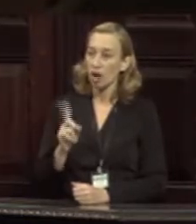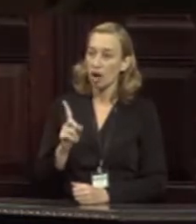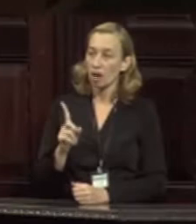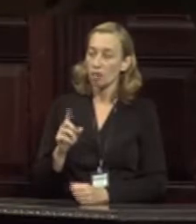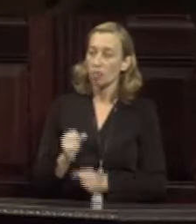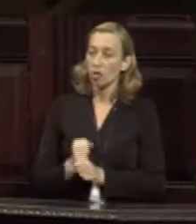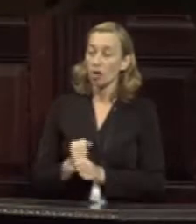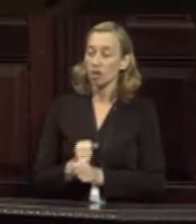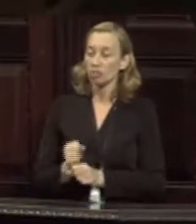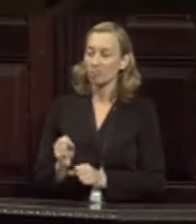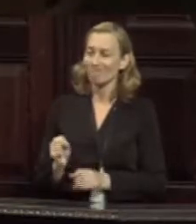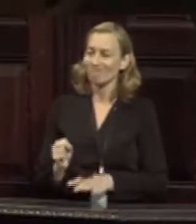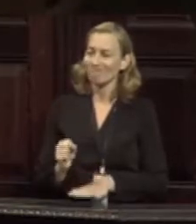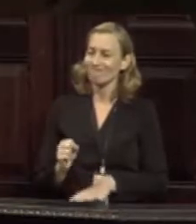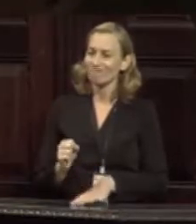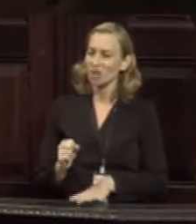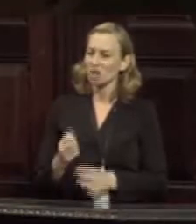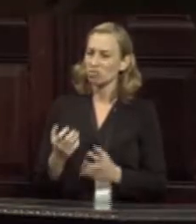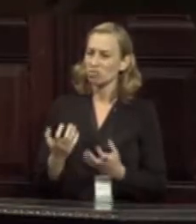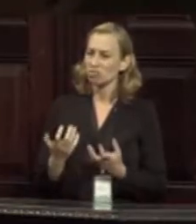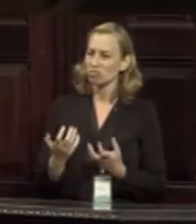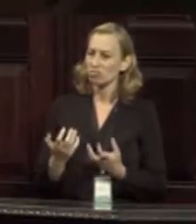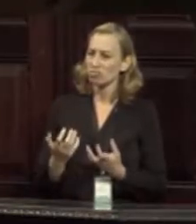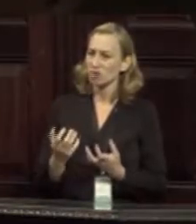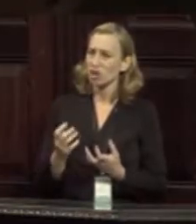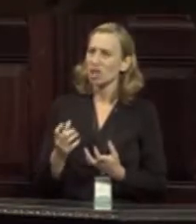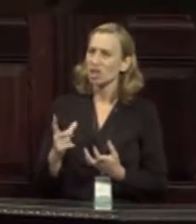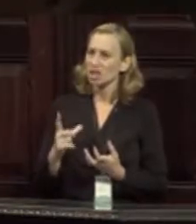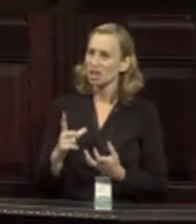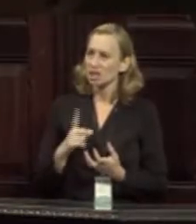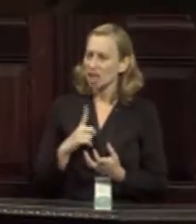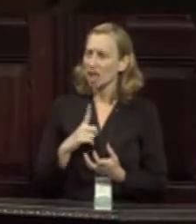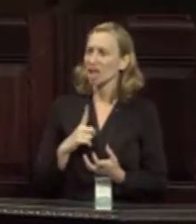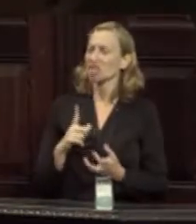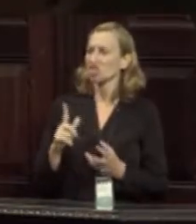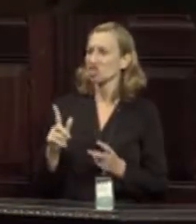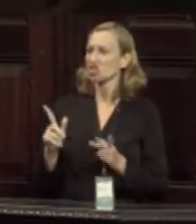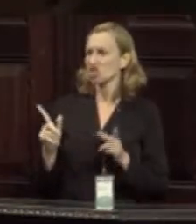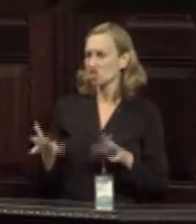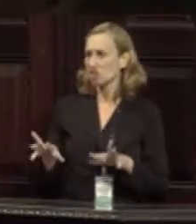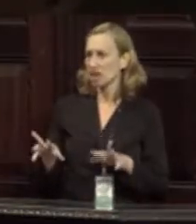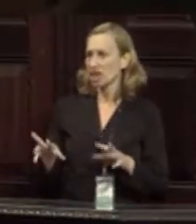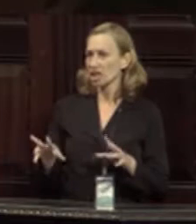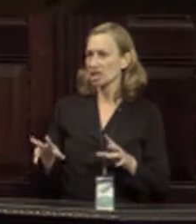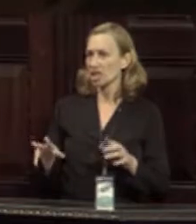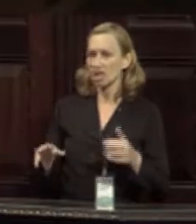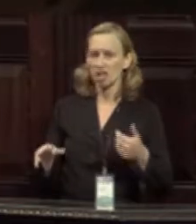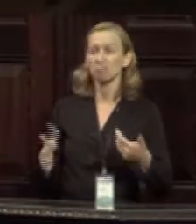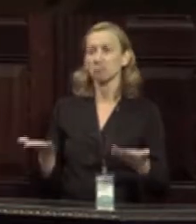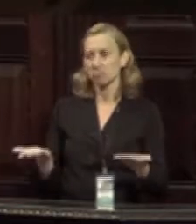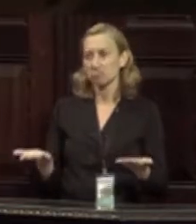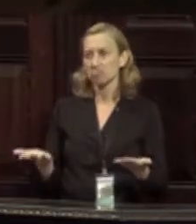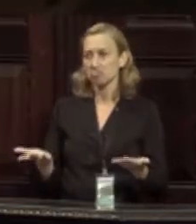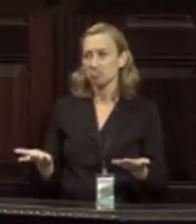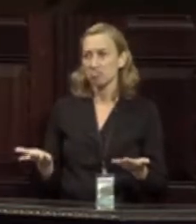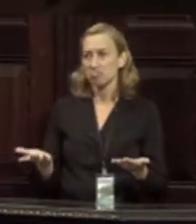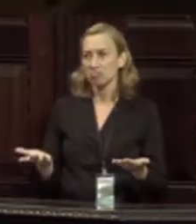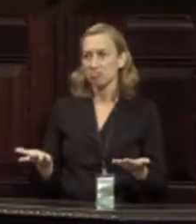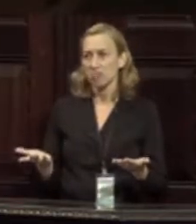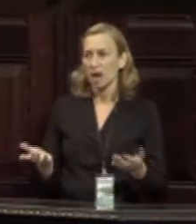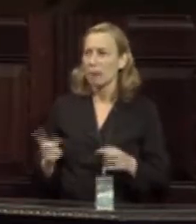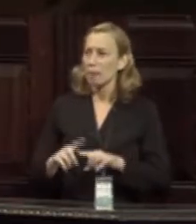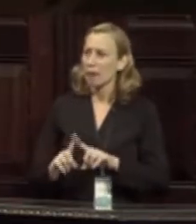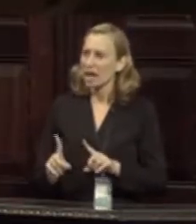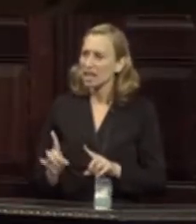uma diferença de 10 bilhões de dólares. Isso é suficiente para ser quanto o REPETRO?